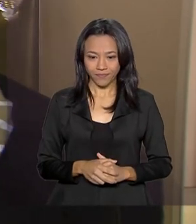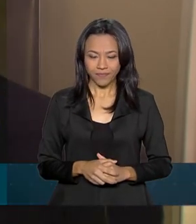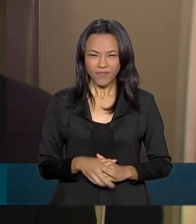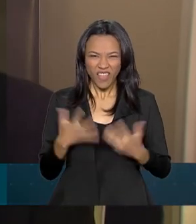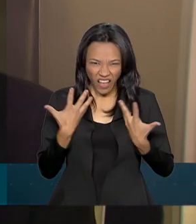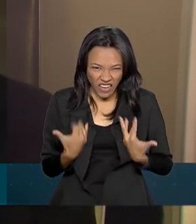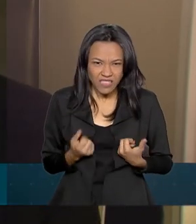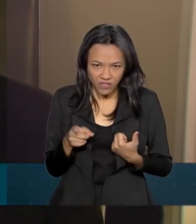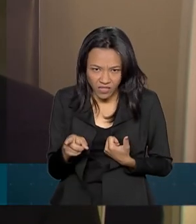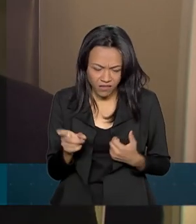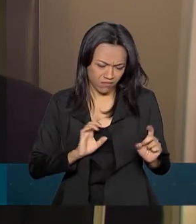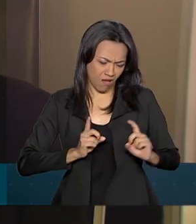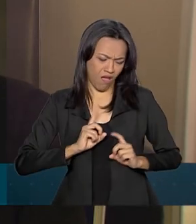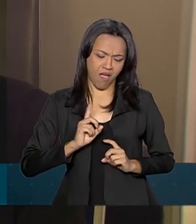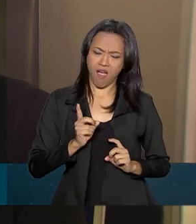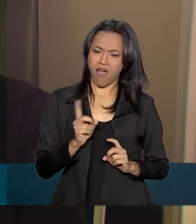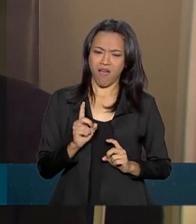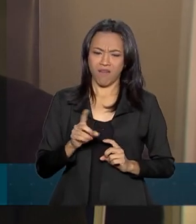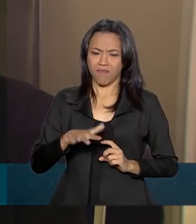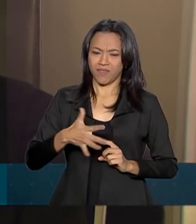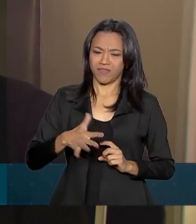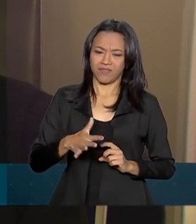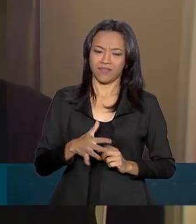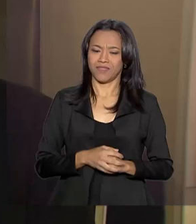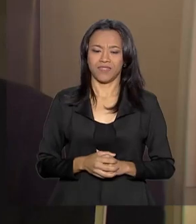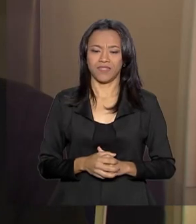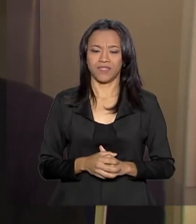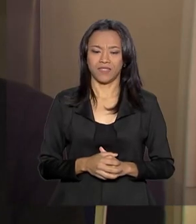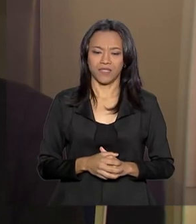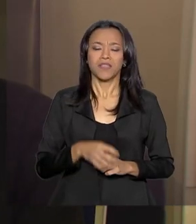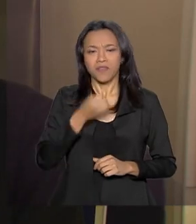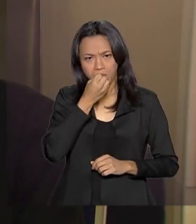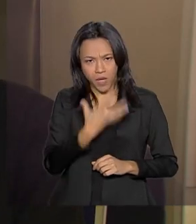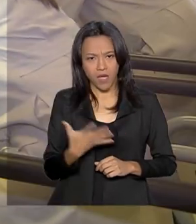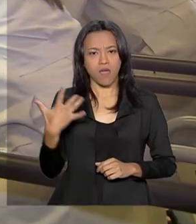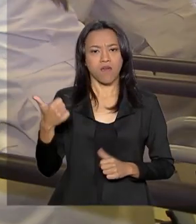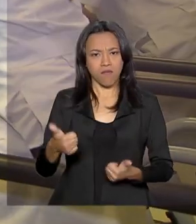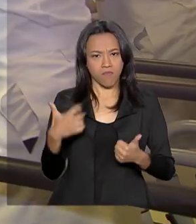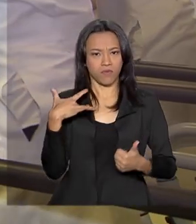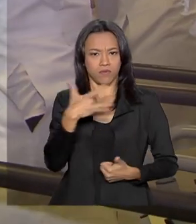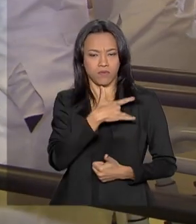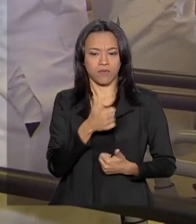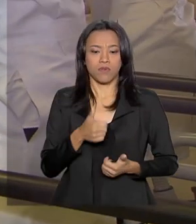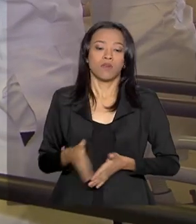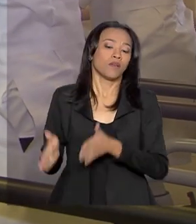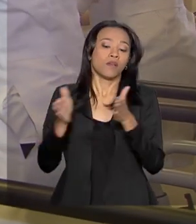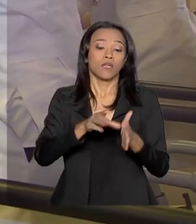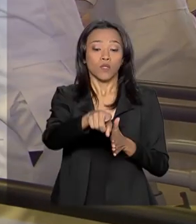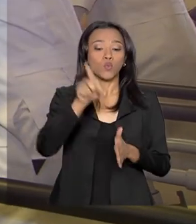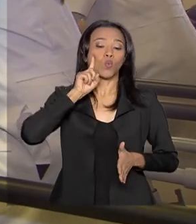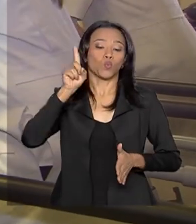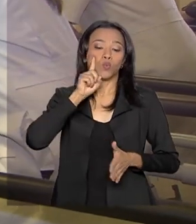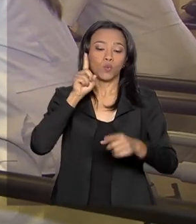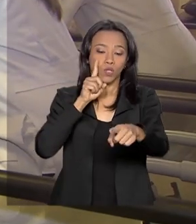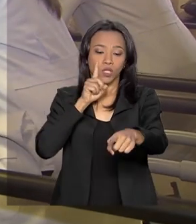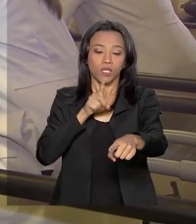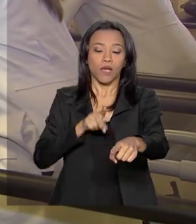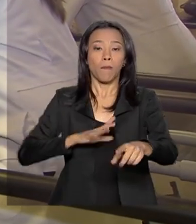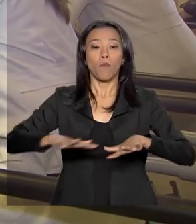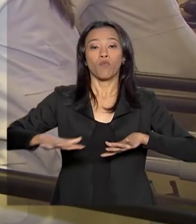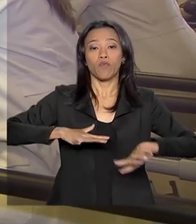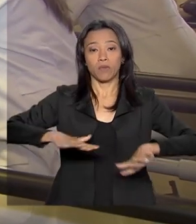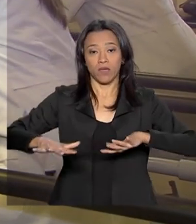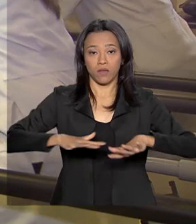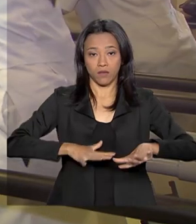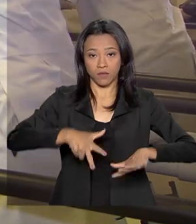Não, mais ou menos. Cansa muito não. Faz bem. Na rotina de exercícios, ela faz séries de